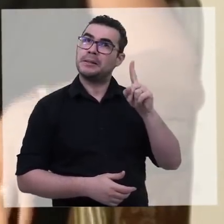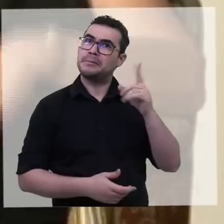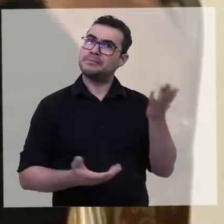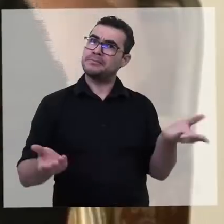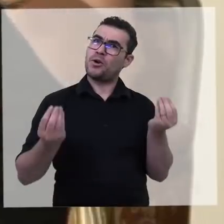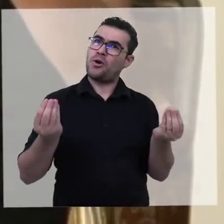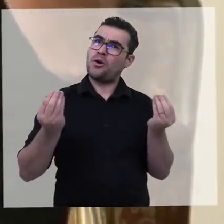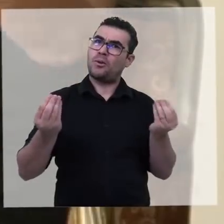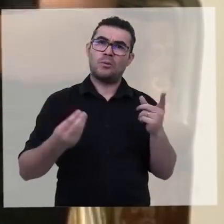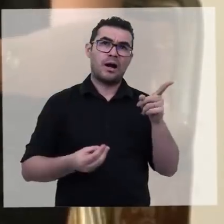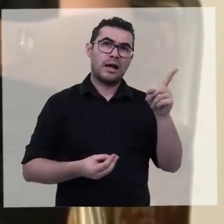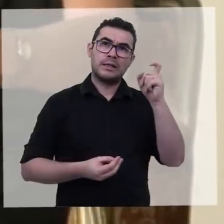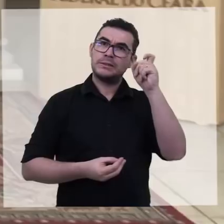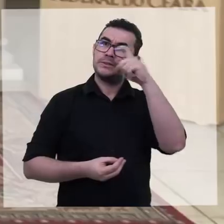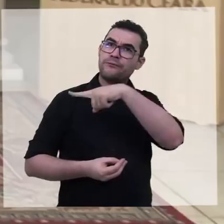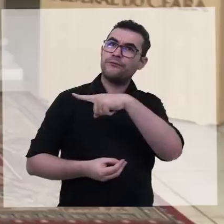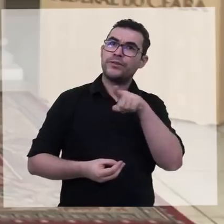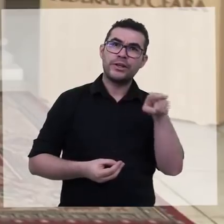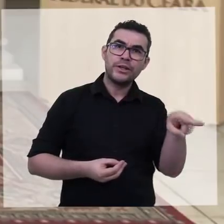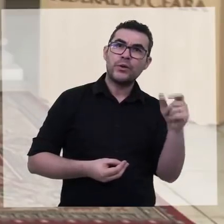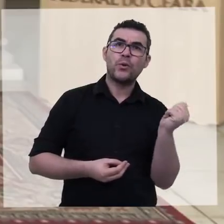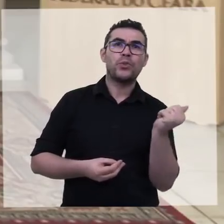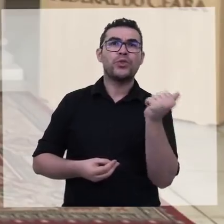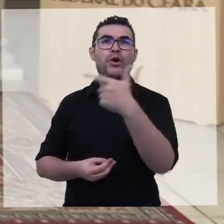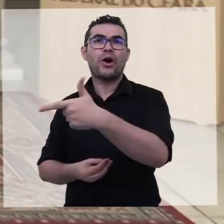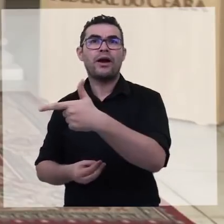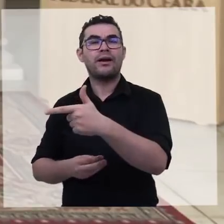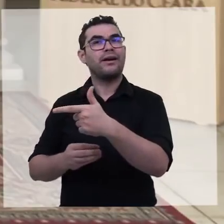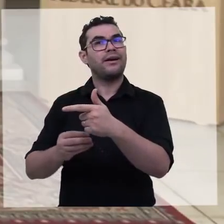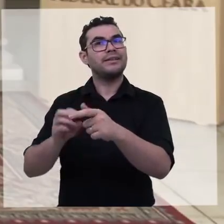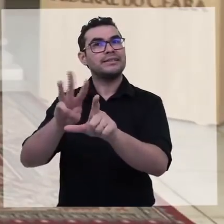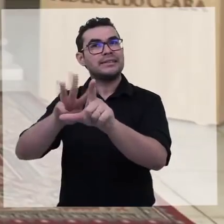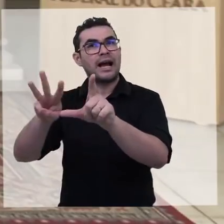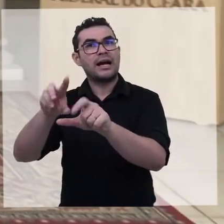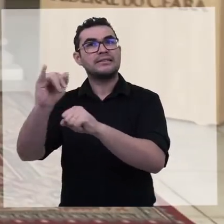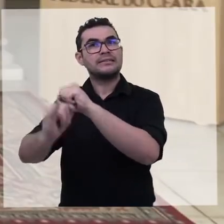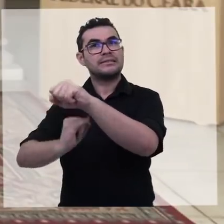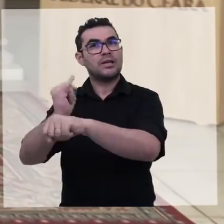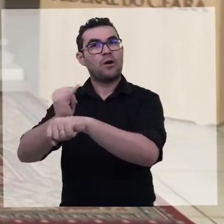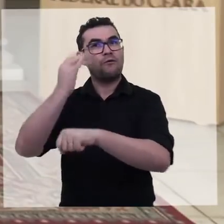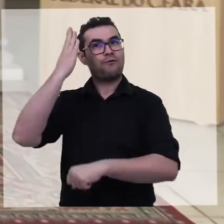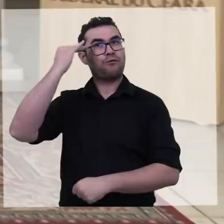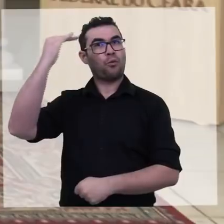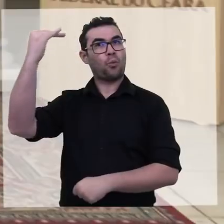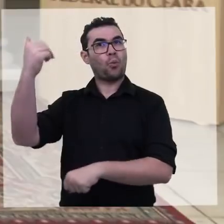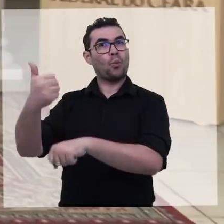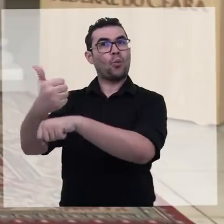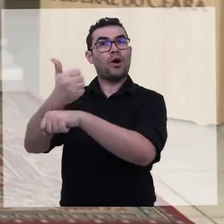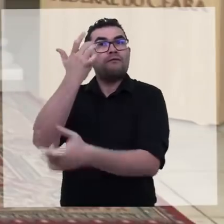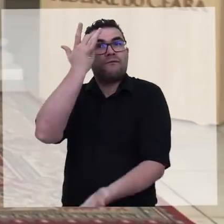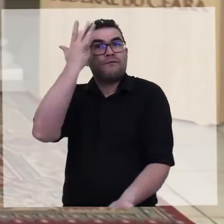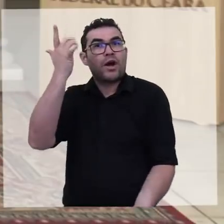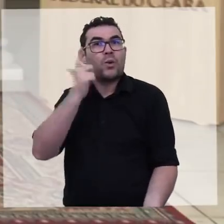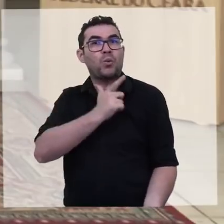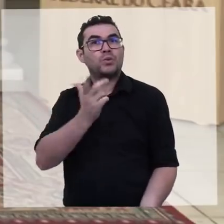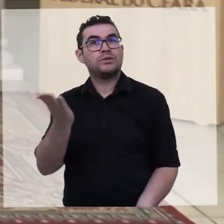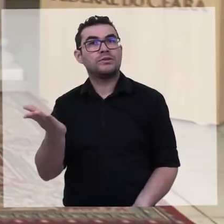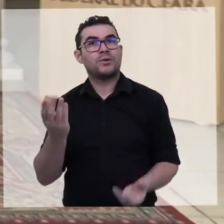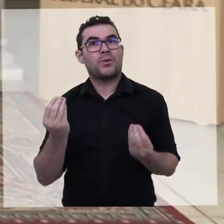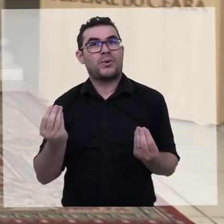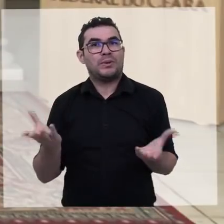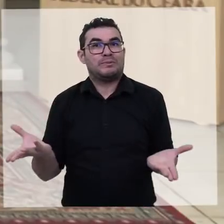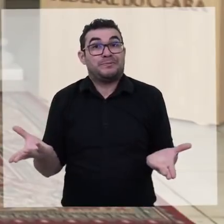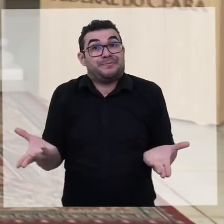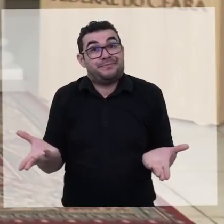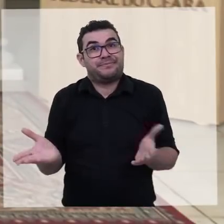no Cielo. Foi muito mais difícil indexar no Cielo do que nas bases internacionais. Aí, então, foi essa a